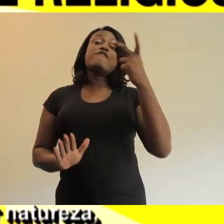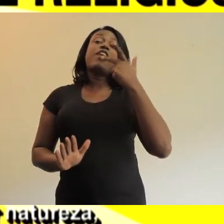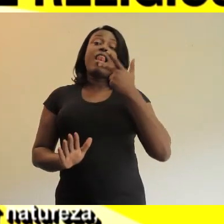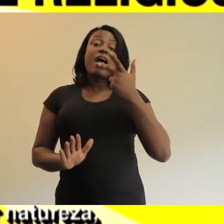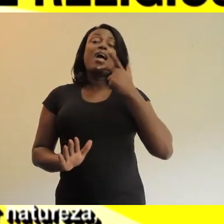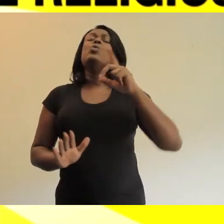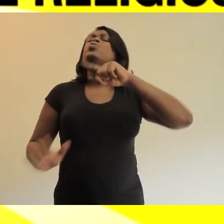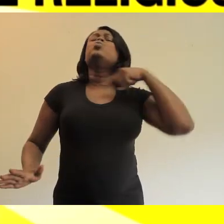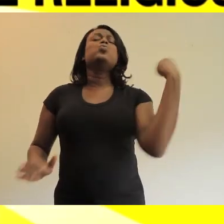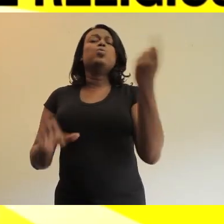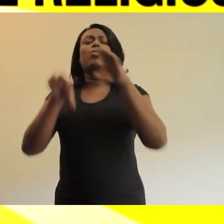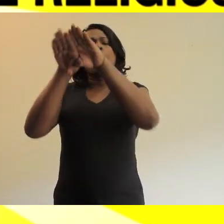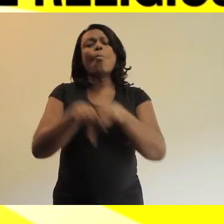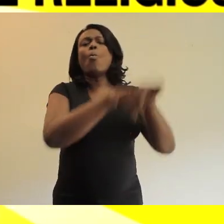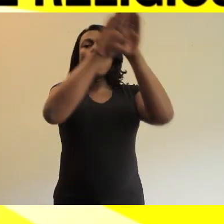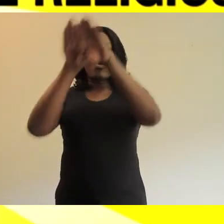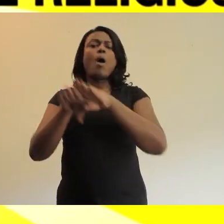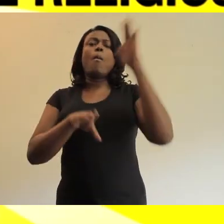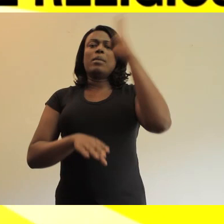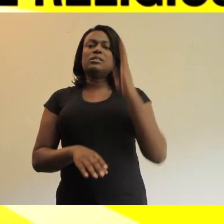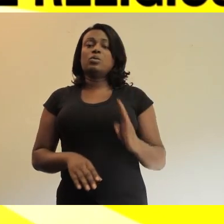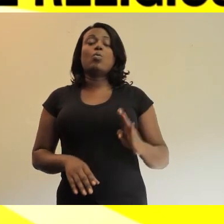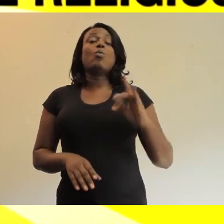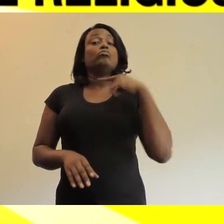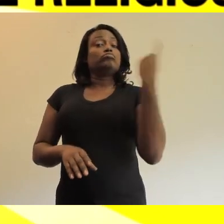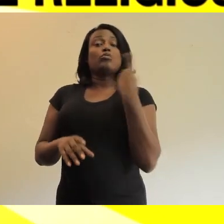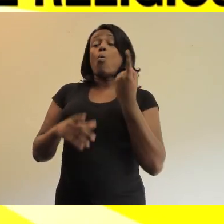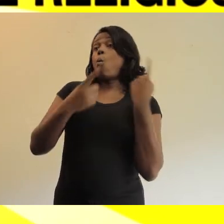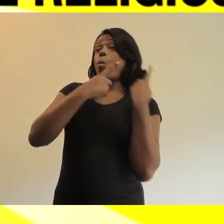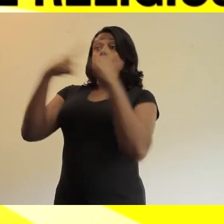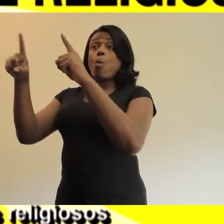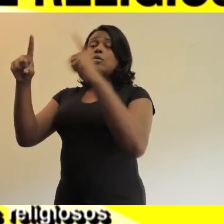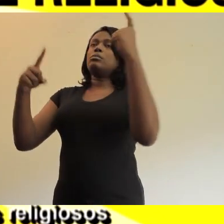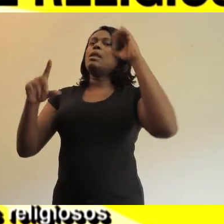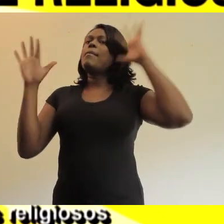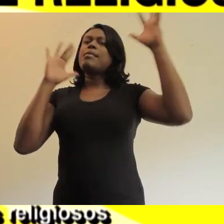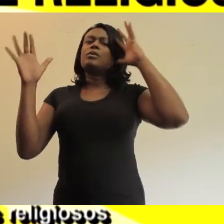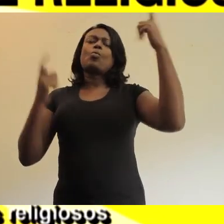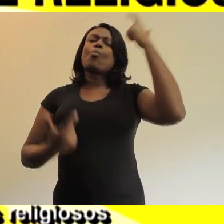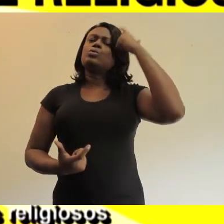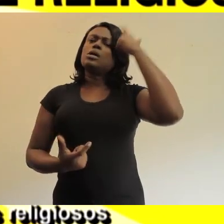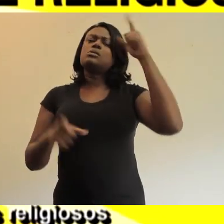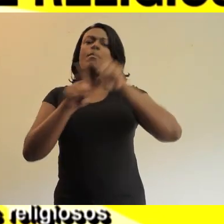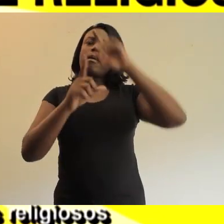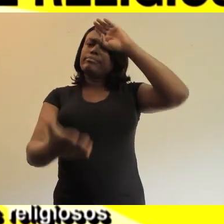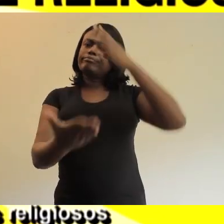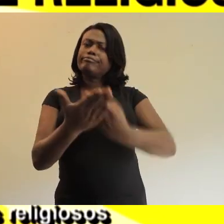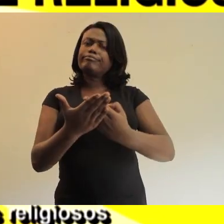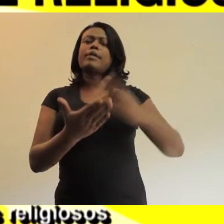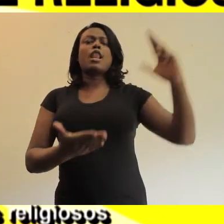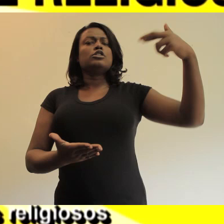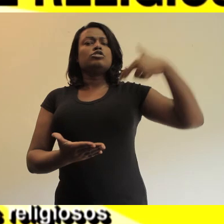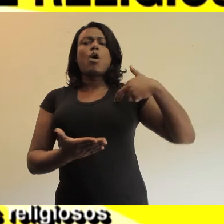qualquer natureza nos termos seguintes é Inviolável a liberdade de consciência e de crença sendo assegurado o